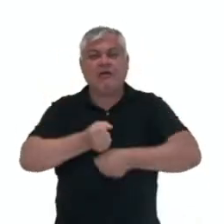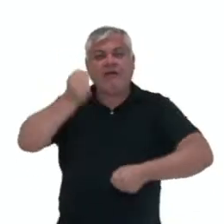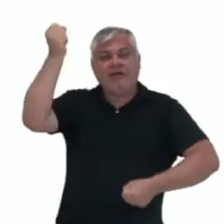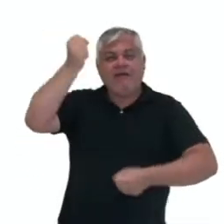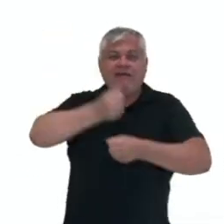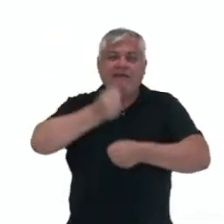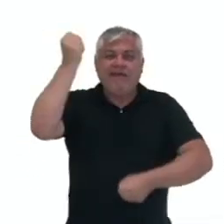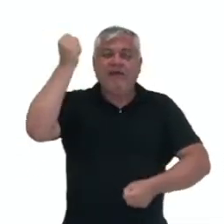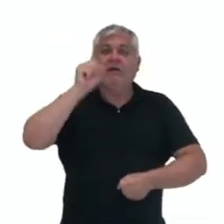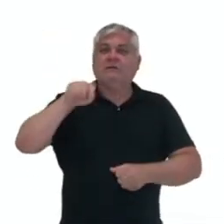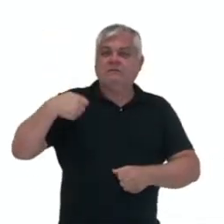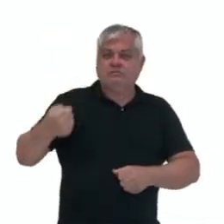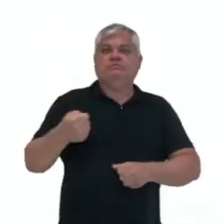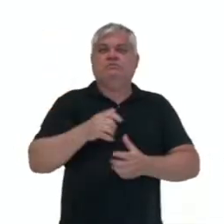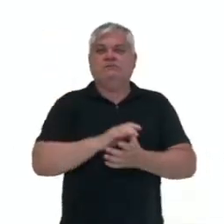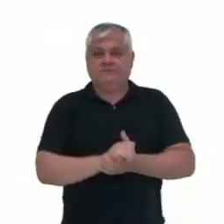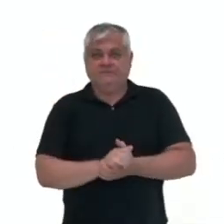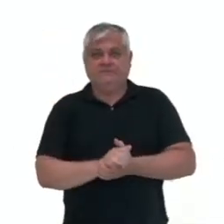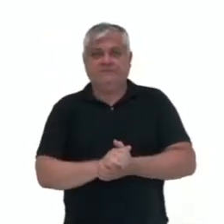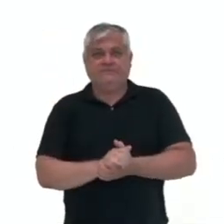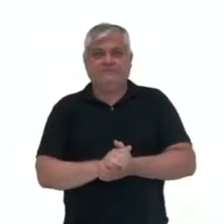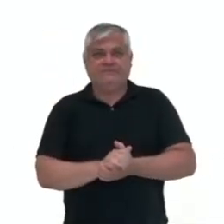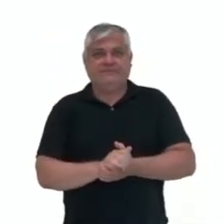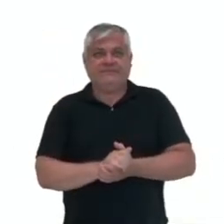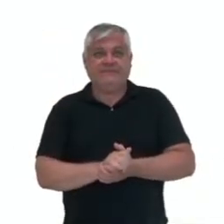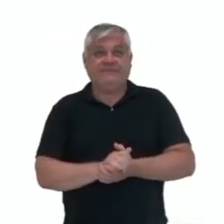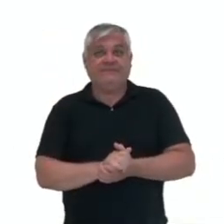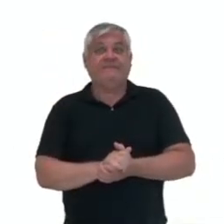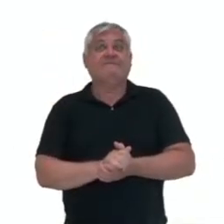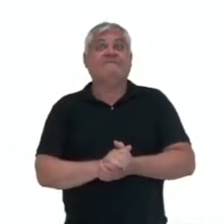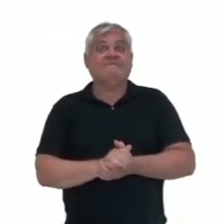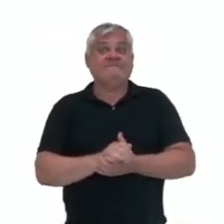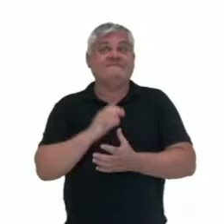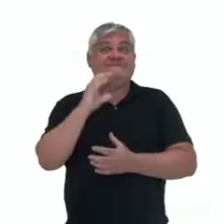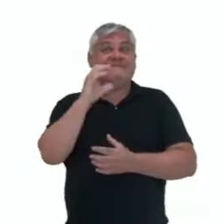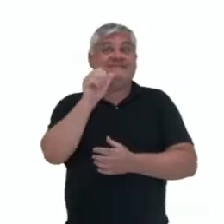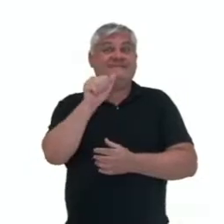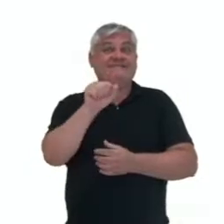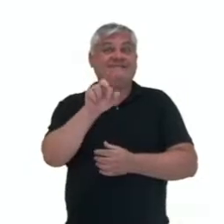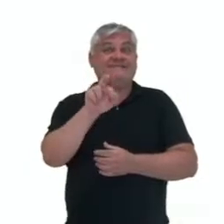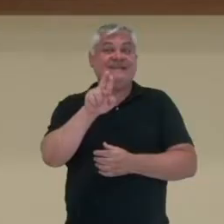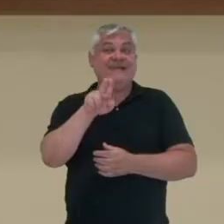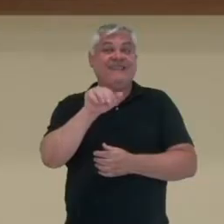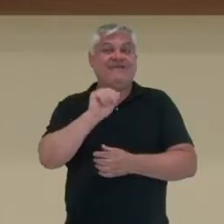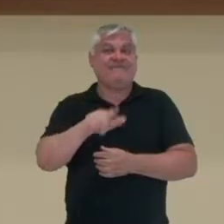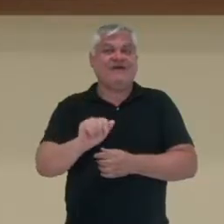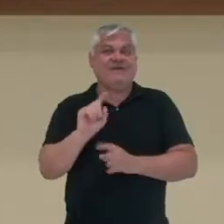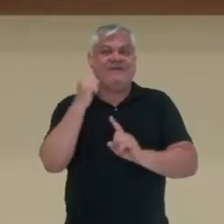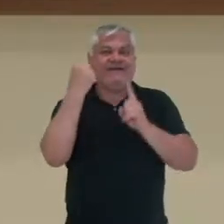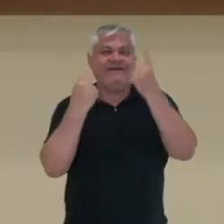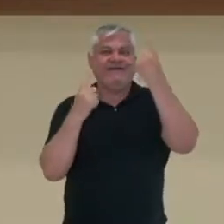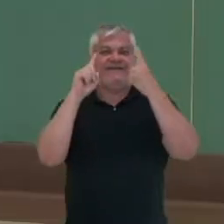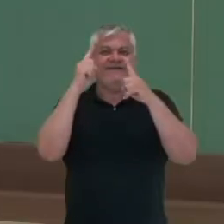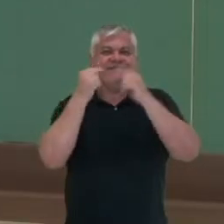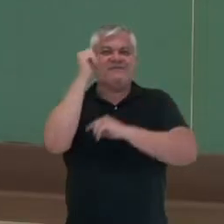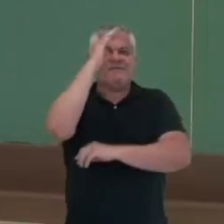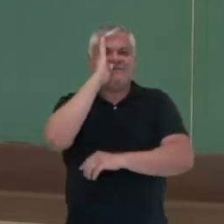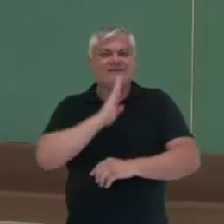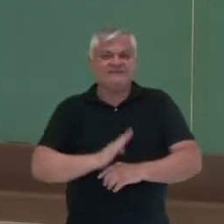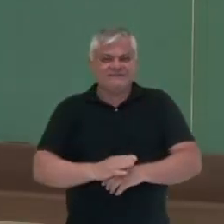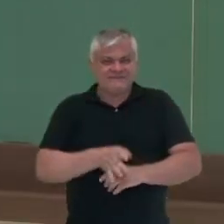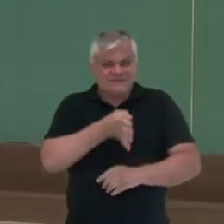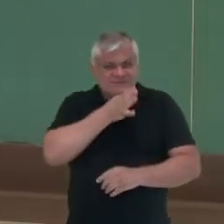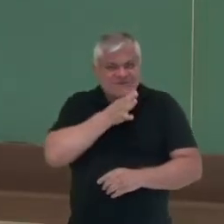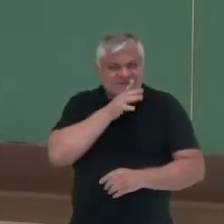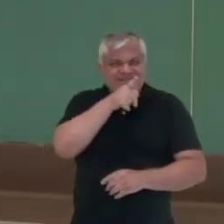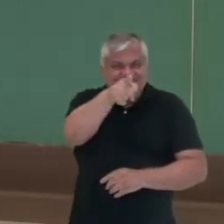são seus símbolos. Opa! Carnaval brasileiro. Qual brasileiro não conhece